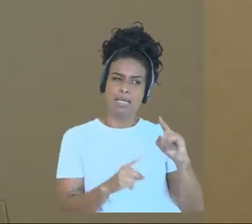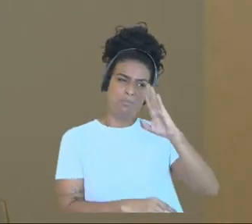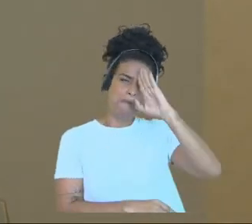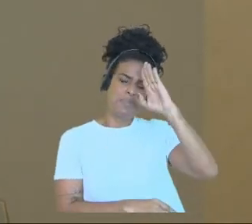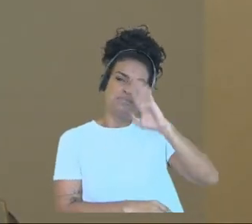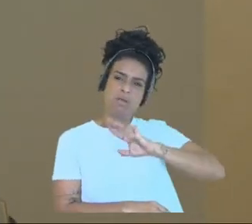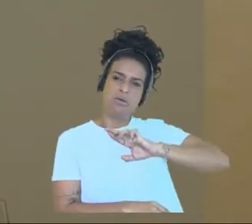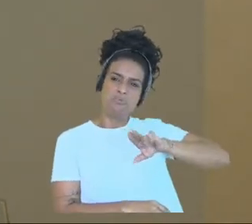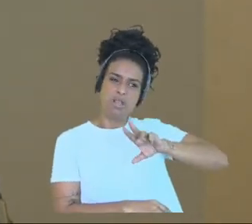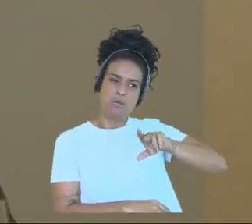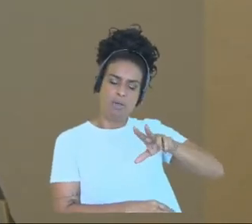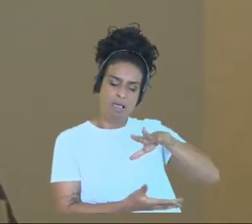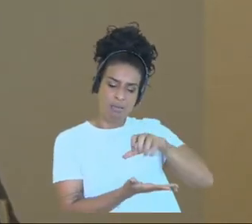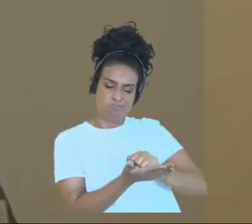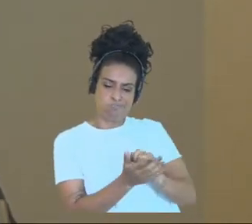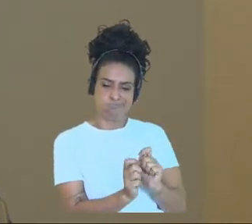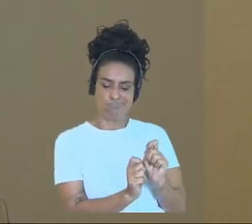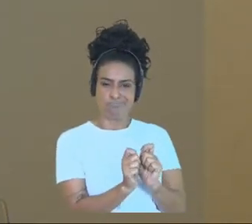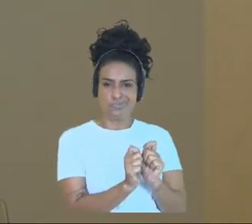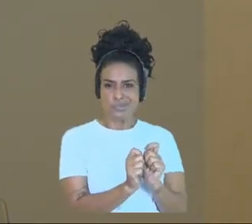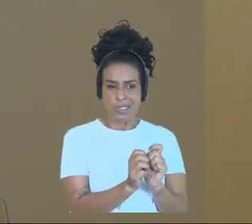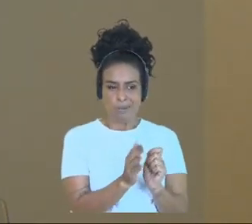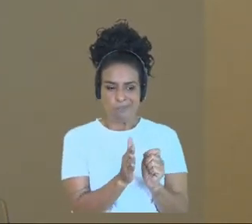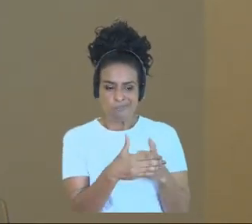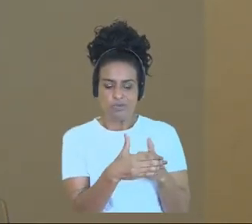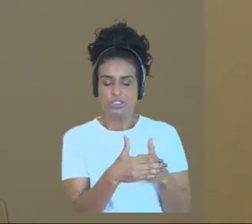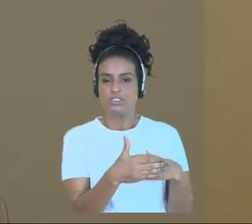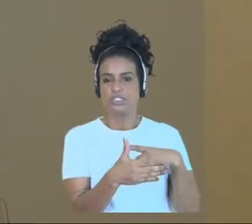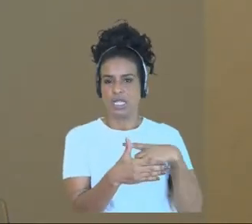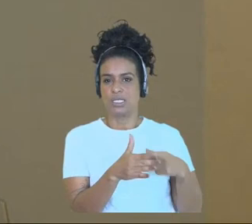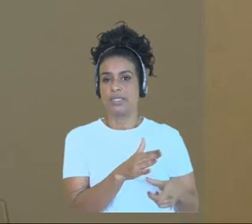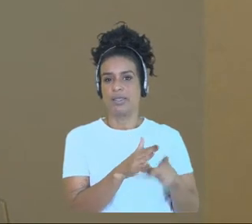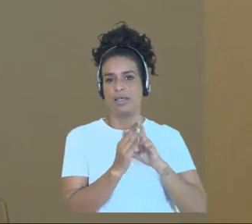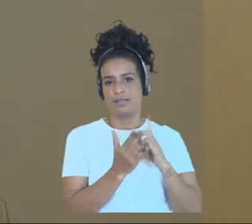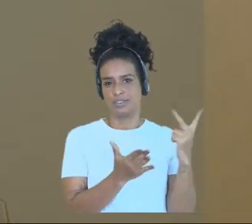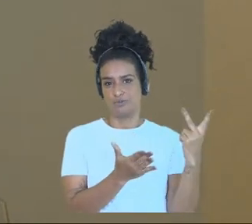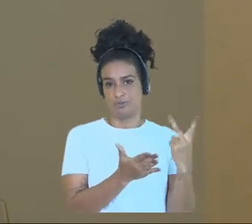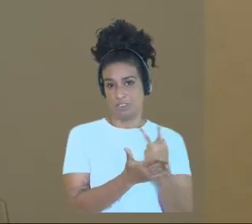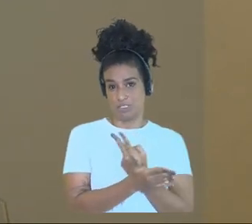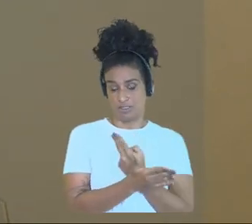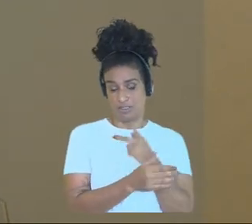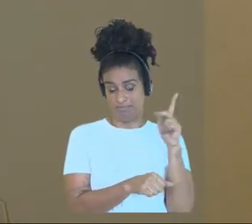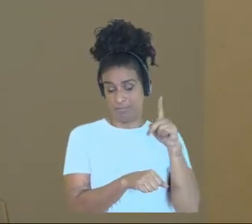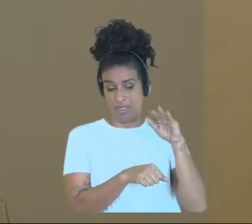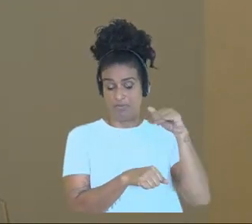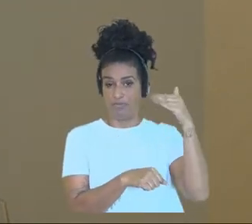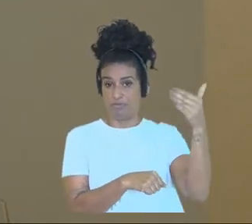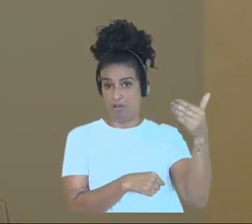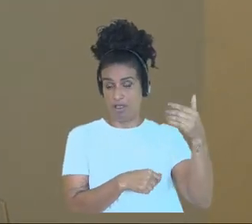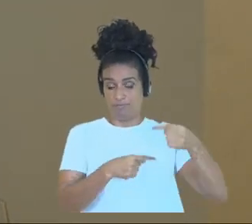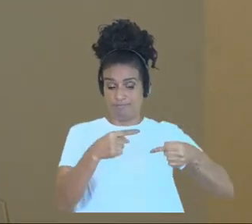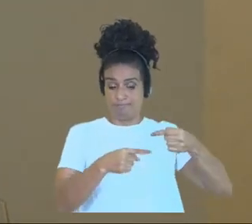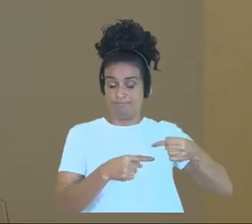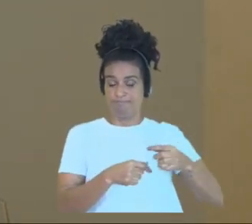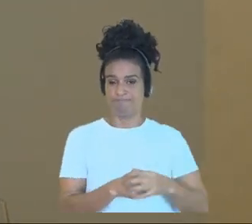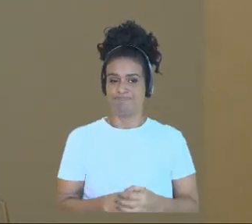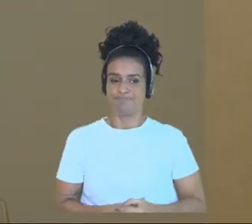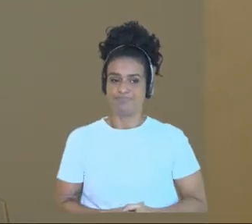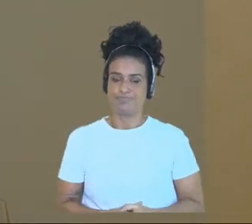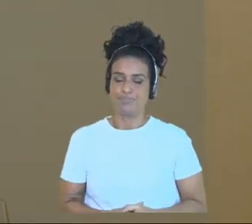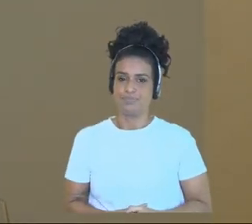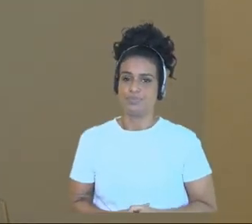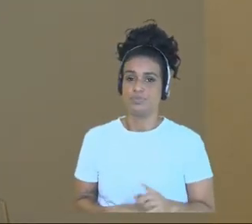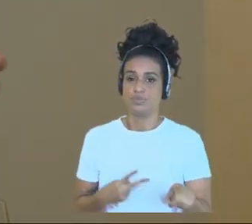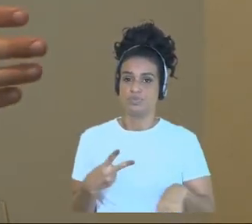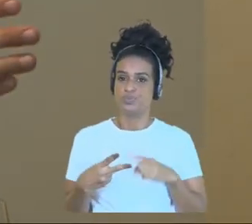aquele monopólio que o Itamaraty tradicionalmente exercia, né, em campos importantes da política externa. O